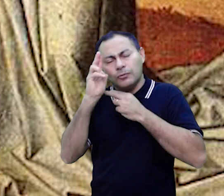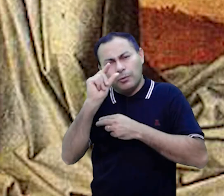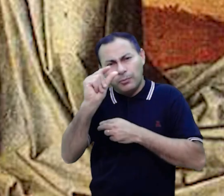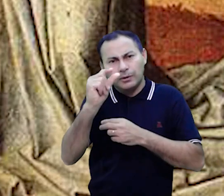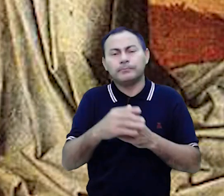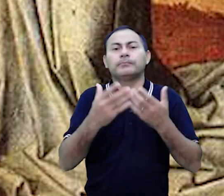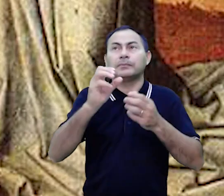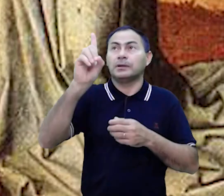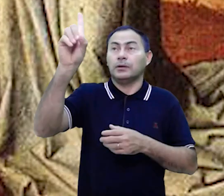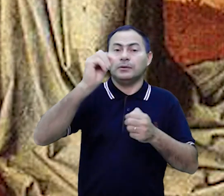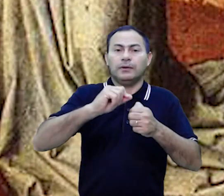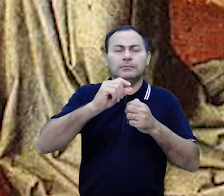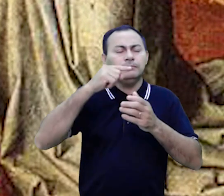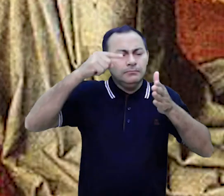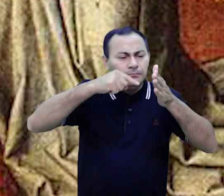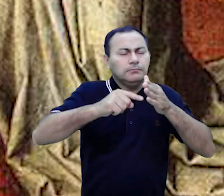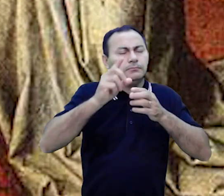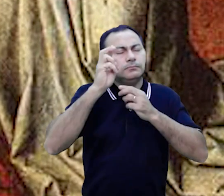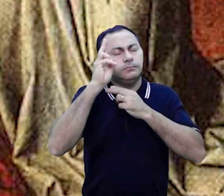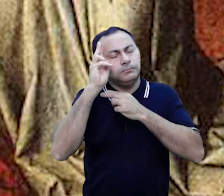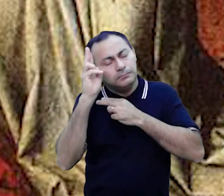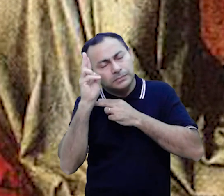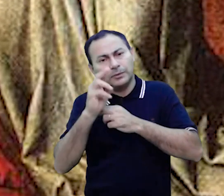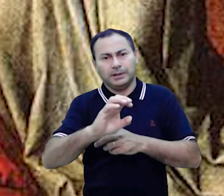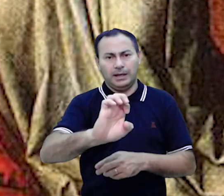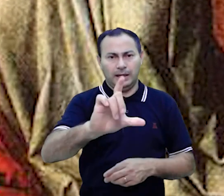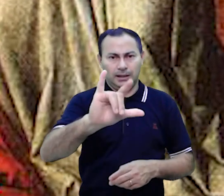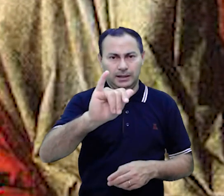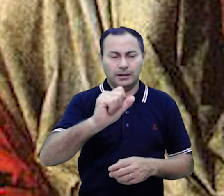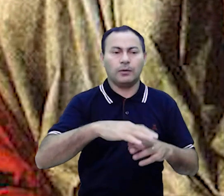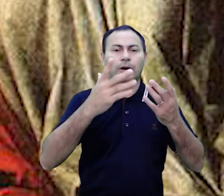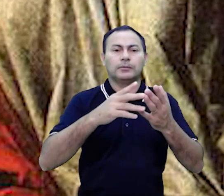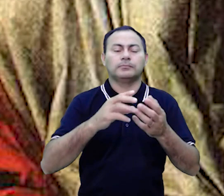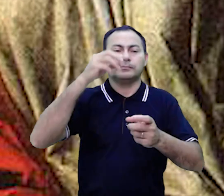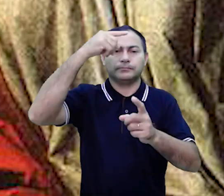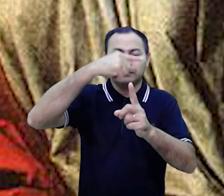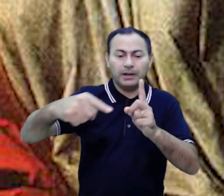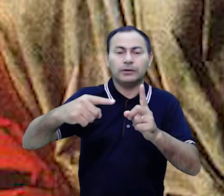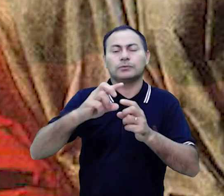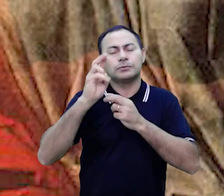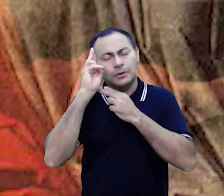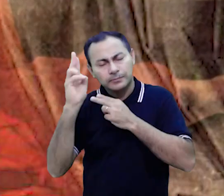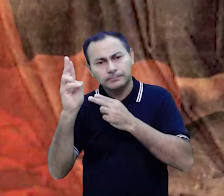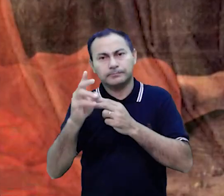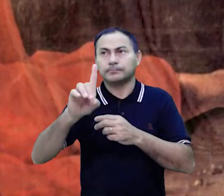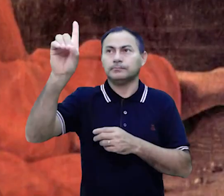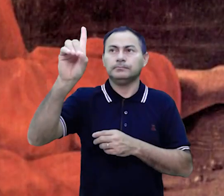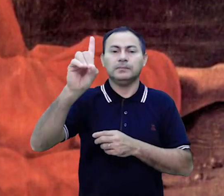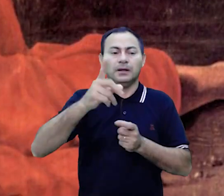um pouquinho. Então Deus fez cair um profundo sono sobre Elias, e quando estava no meio do